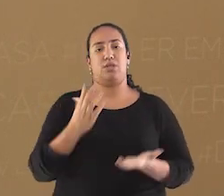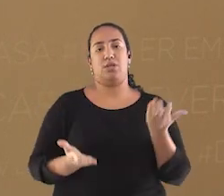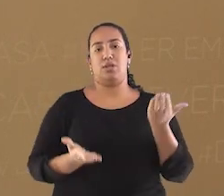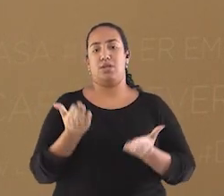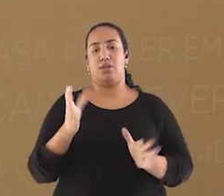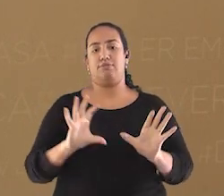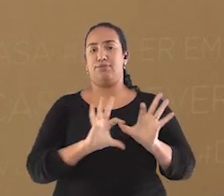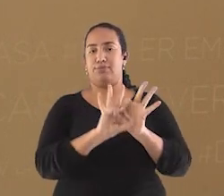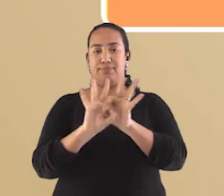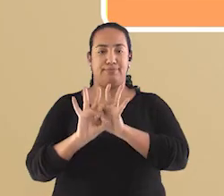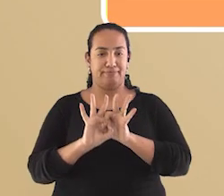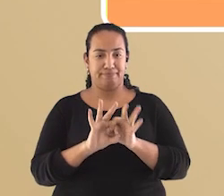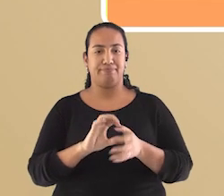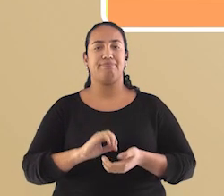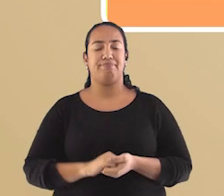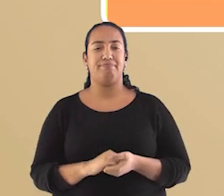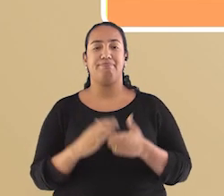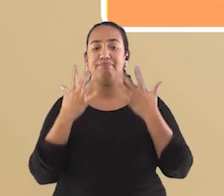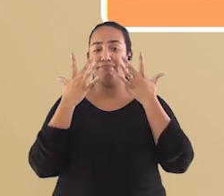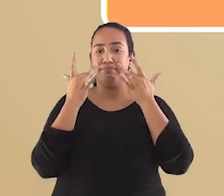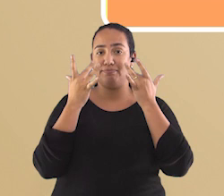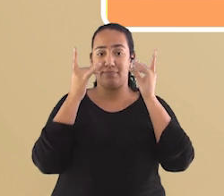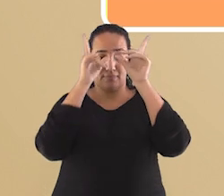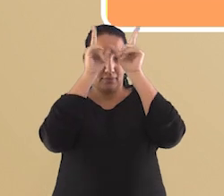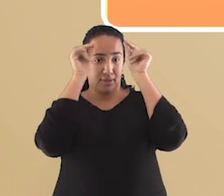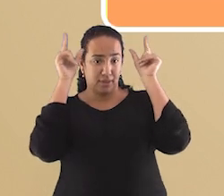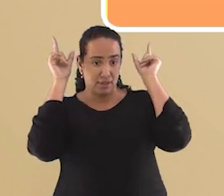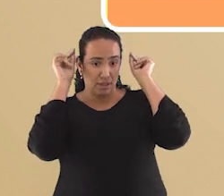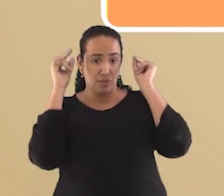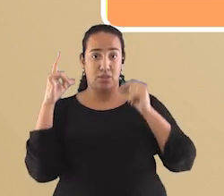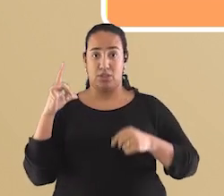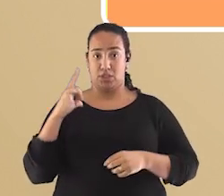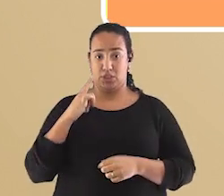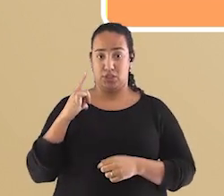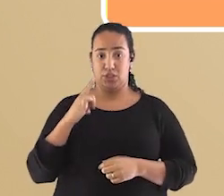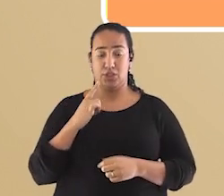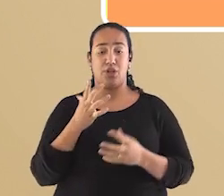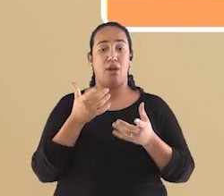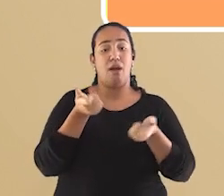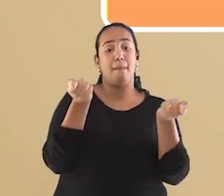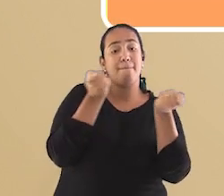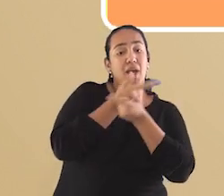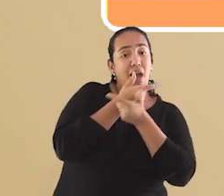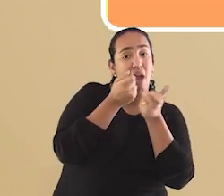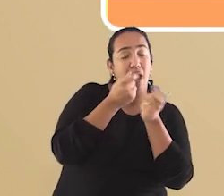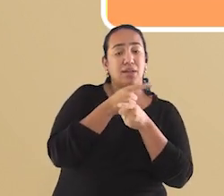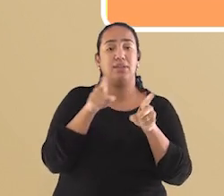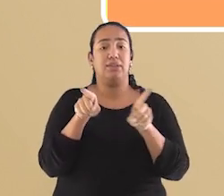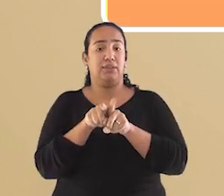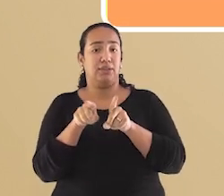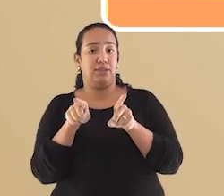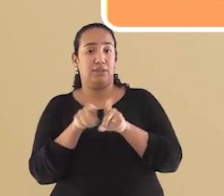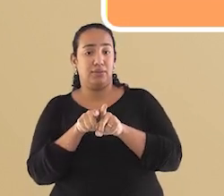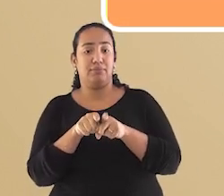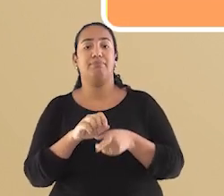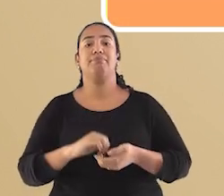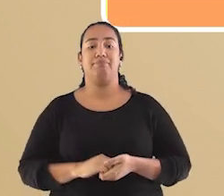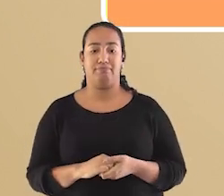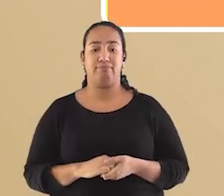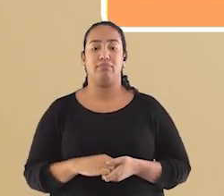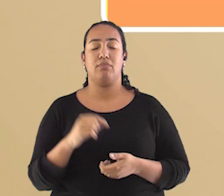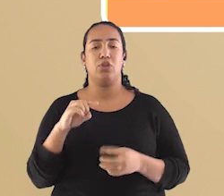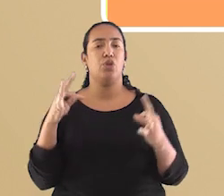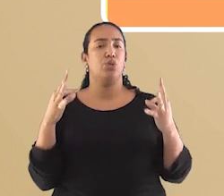equilíbrio e harmonia. O teatro grego era dividido em tragédia e comédia. Era acessível para